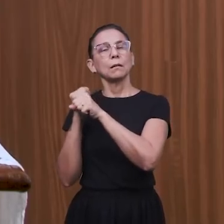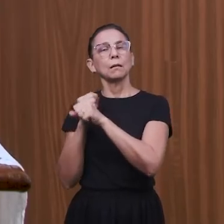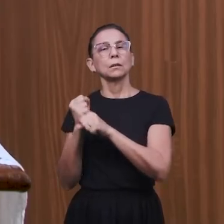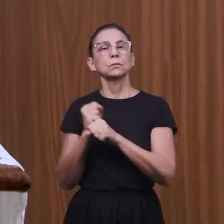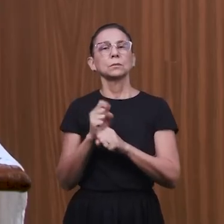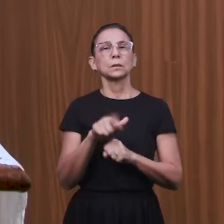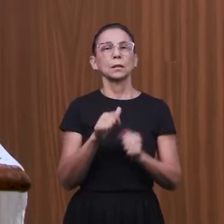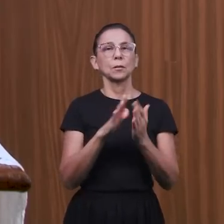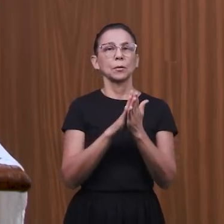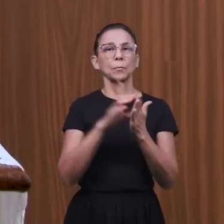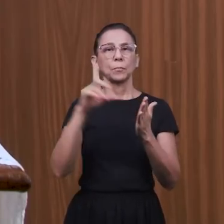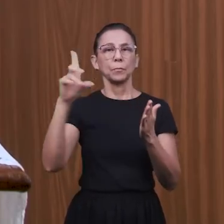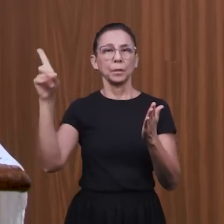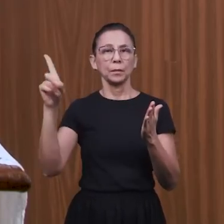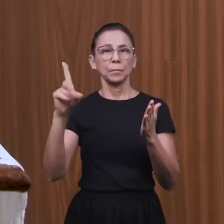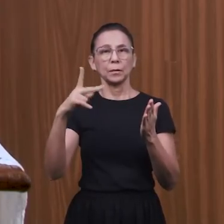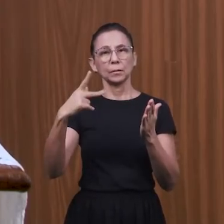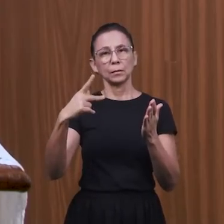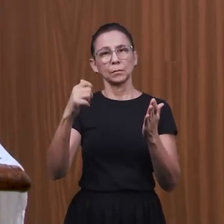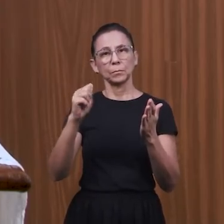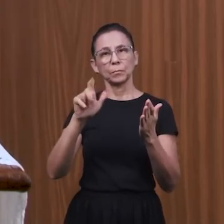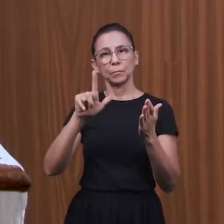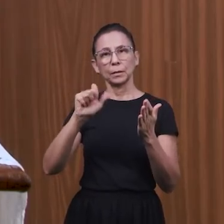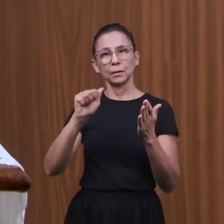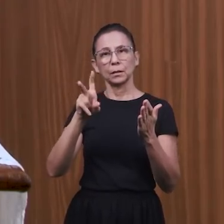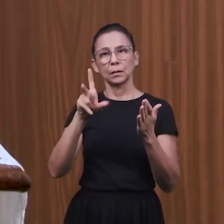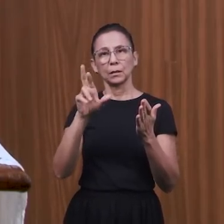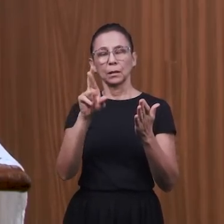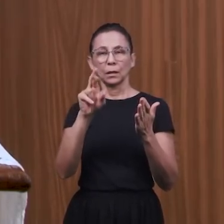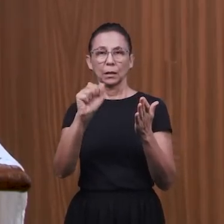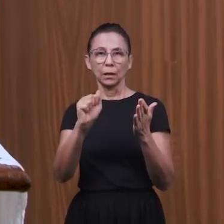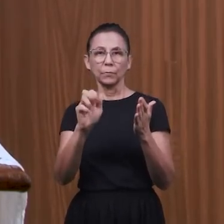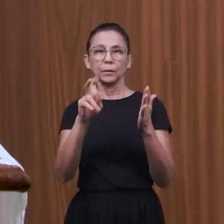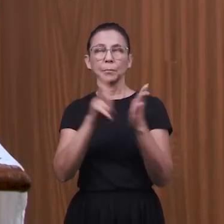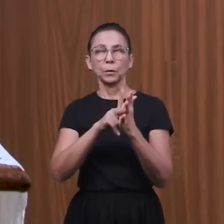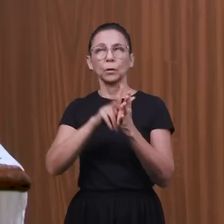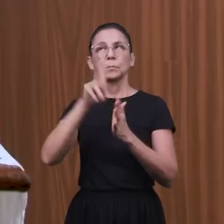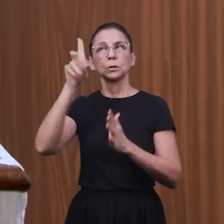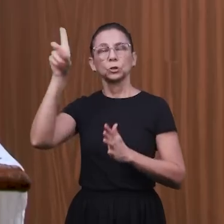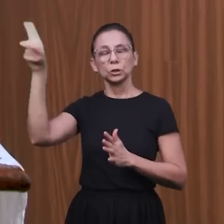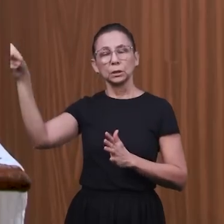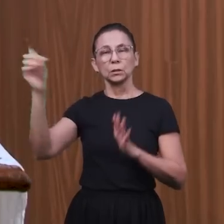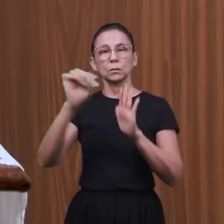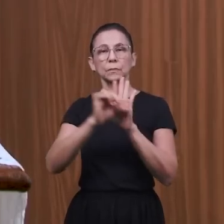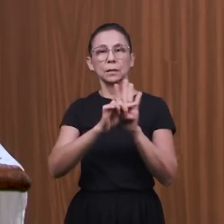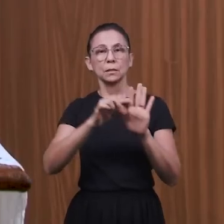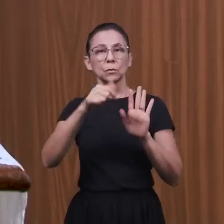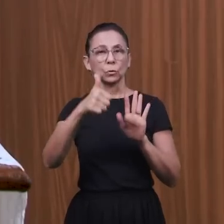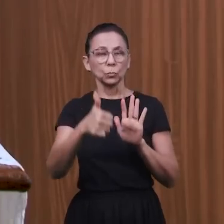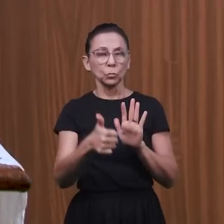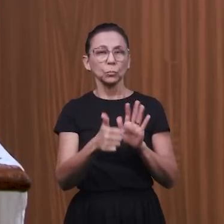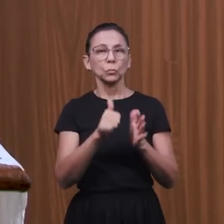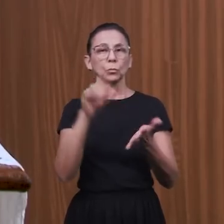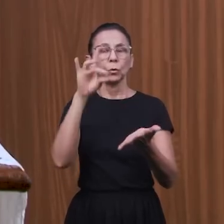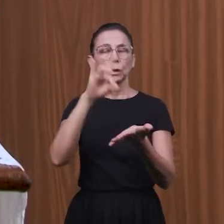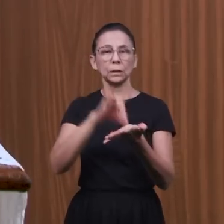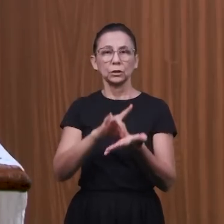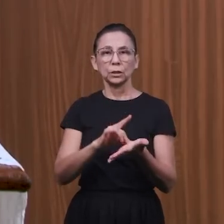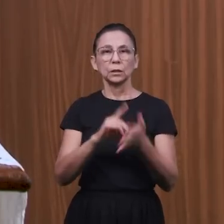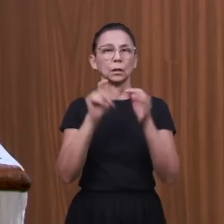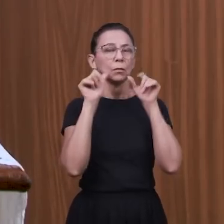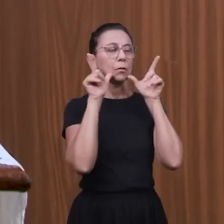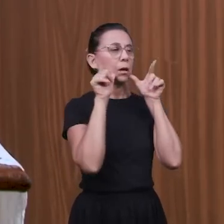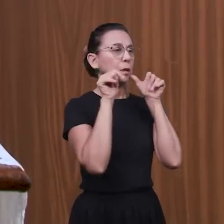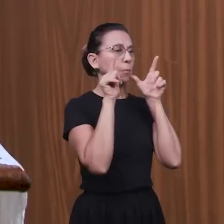Bíblia, a Palavra de Deus, quando você pega o primeiro versículo da Bíblia, no original hebraico é